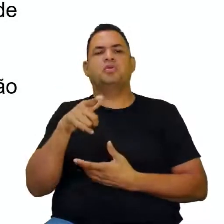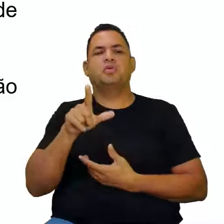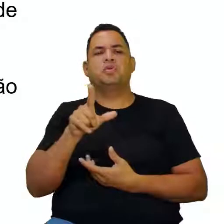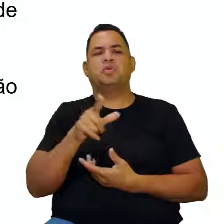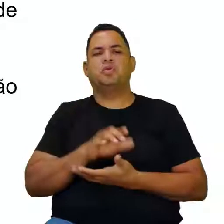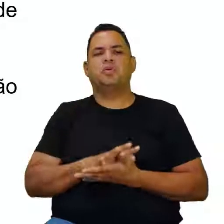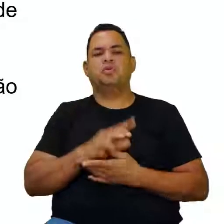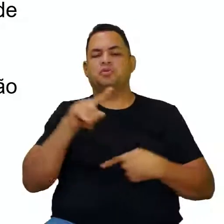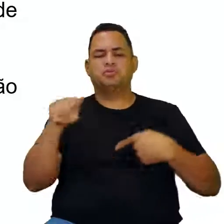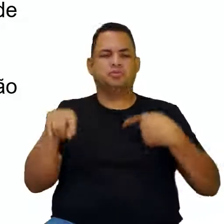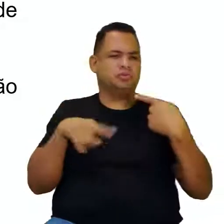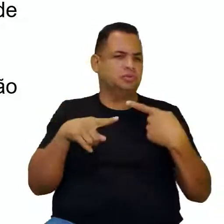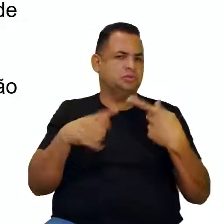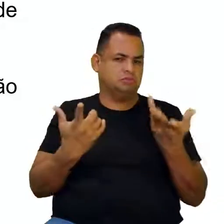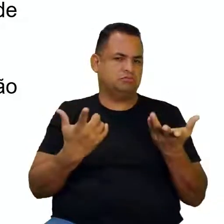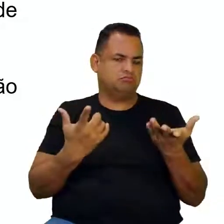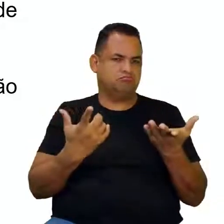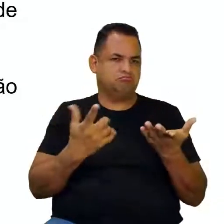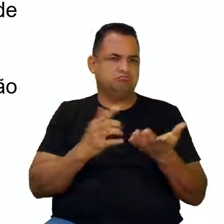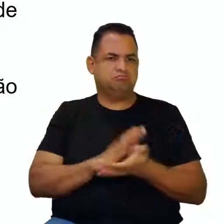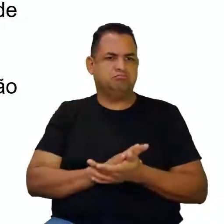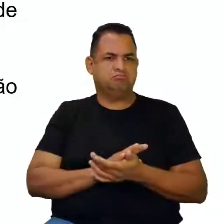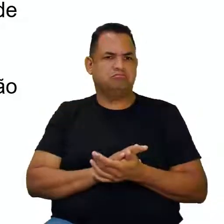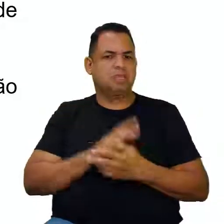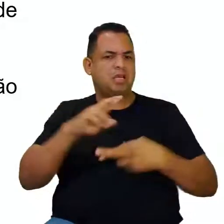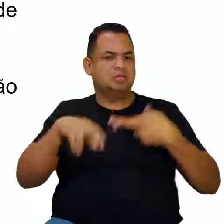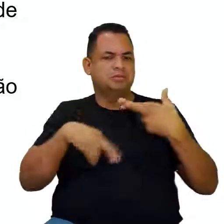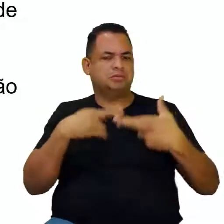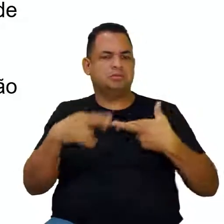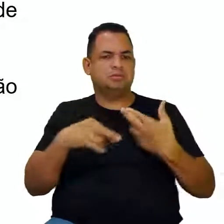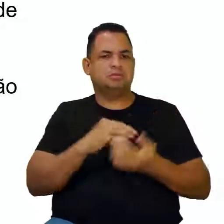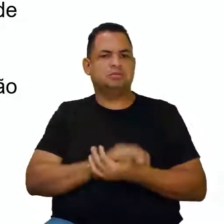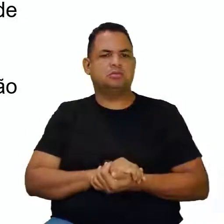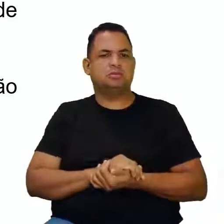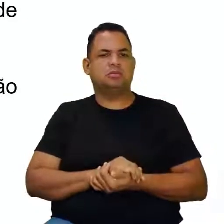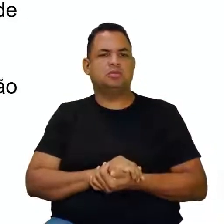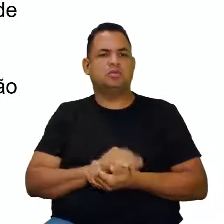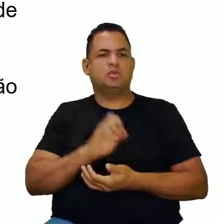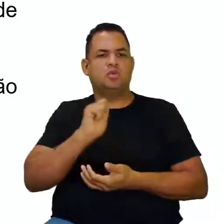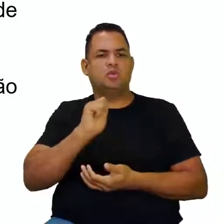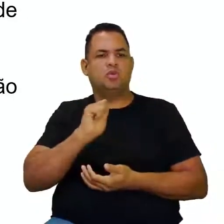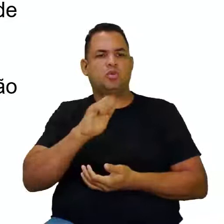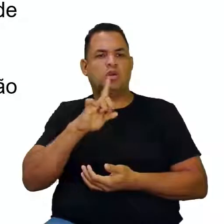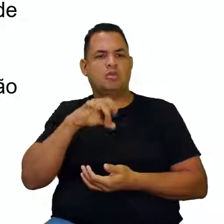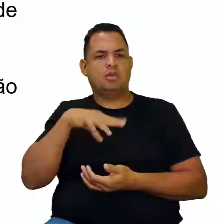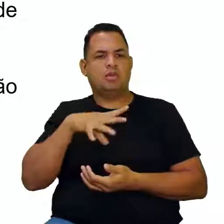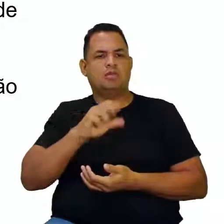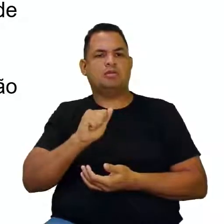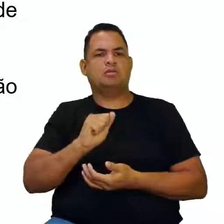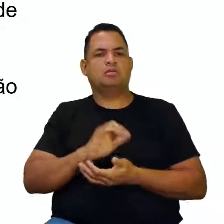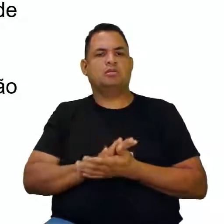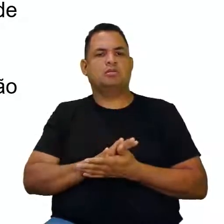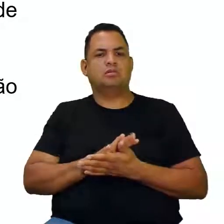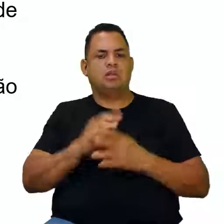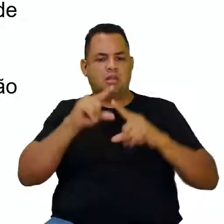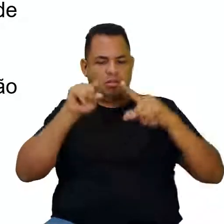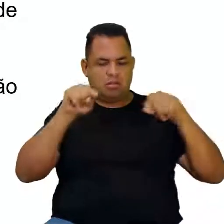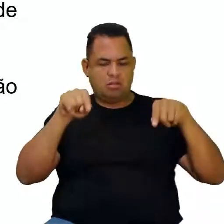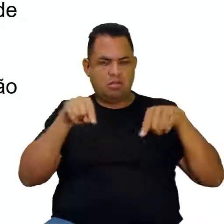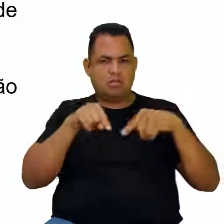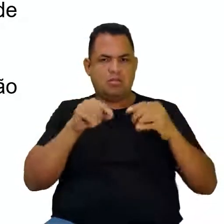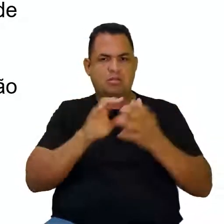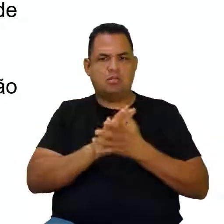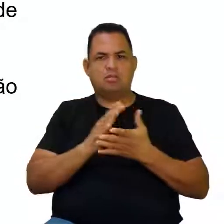outro interesse com relação à reciclagem? Letra C. O alumínio das